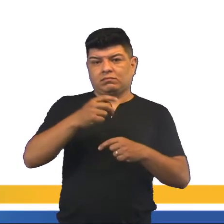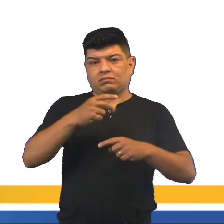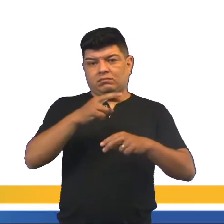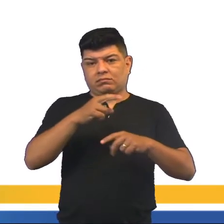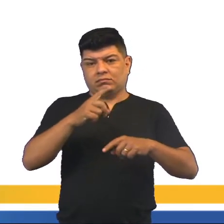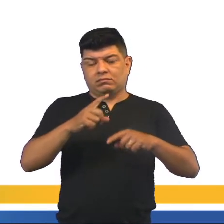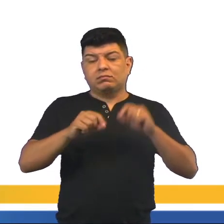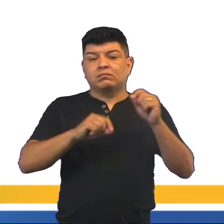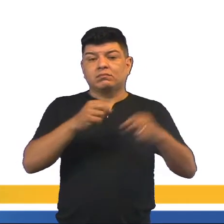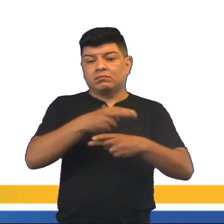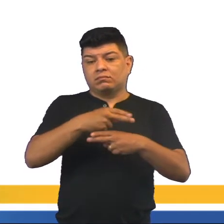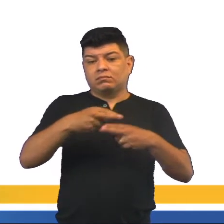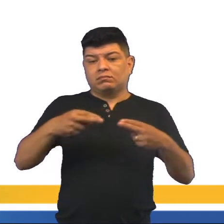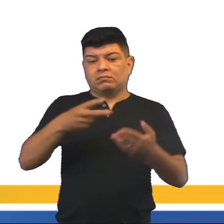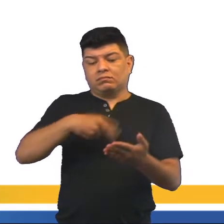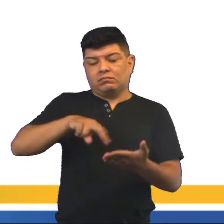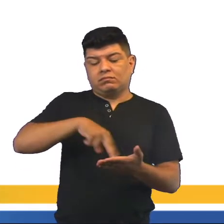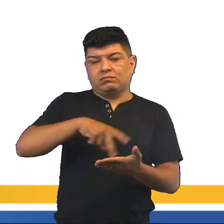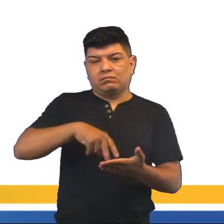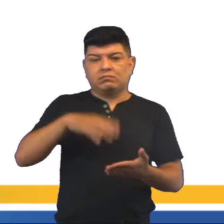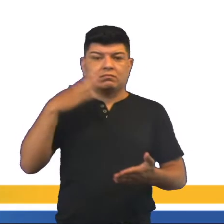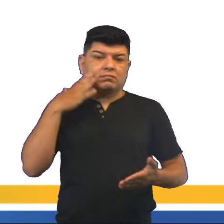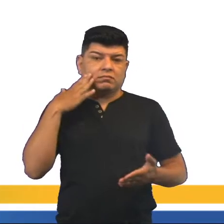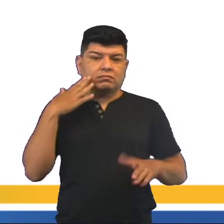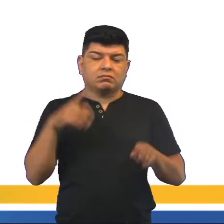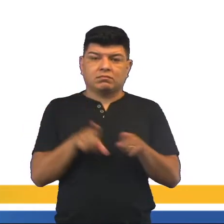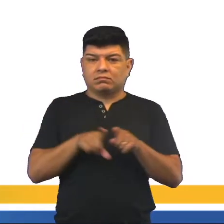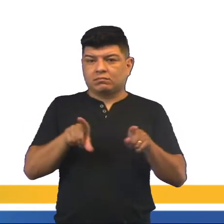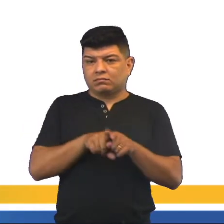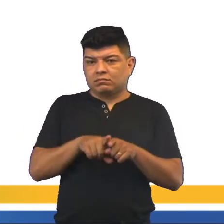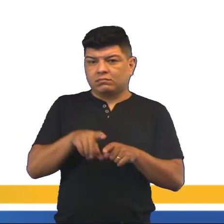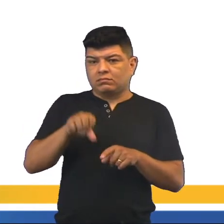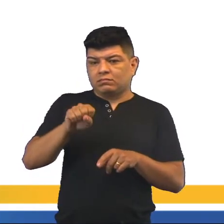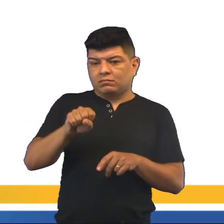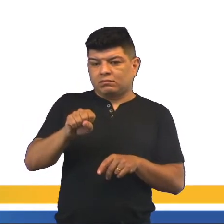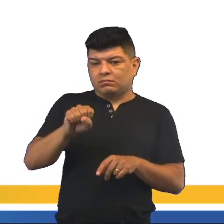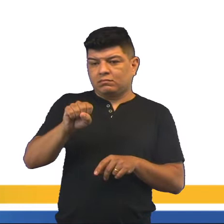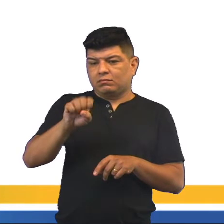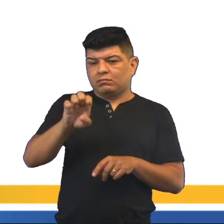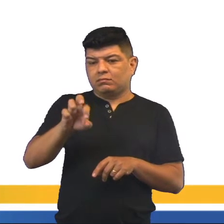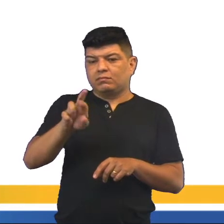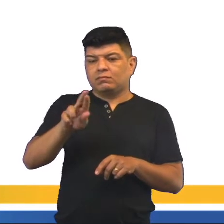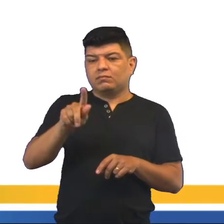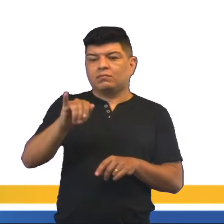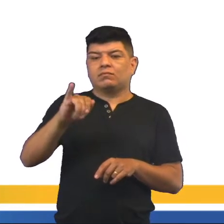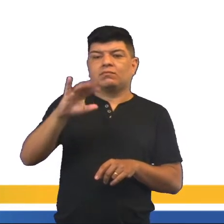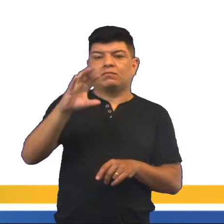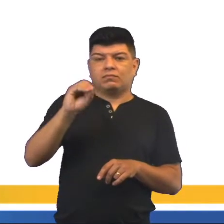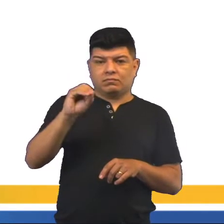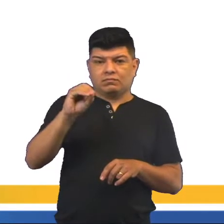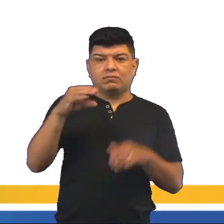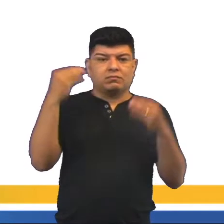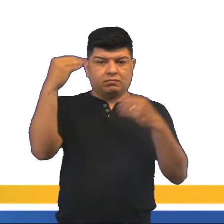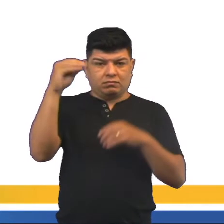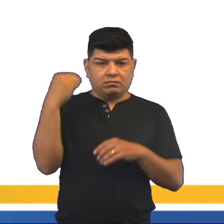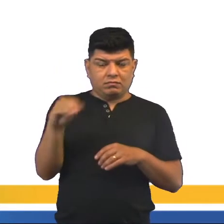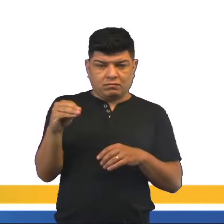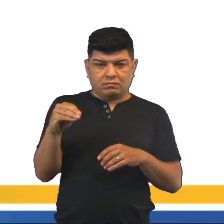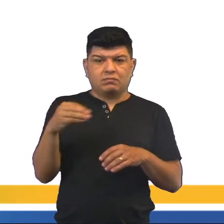produto dança. Sabe-se, no entanto, que foi Serge Lifar quem publicou o